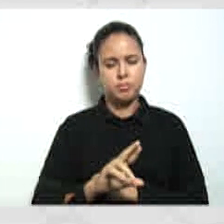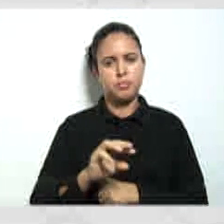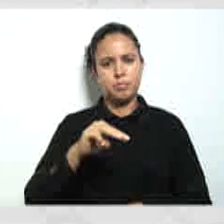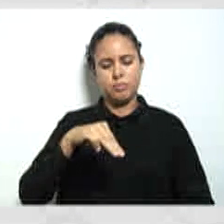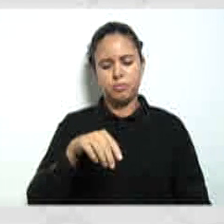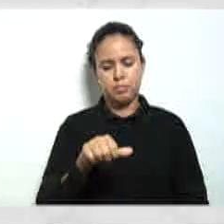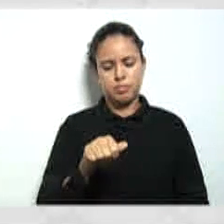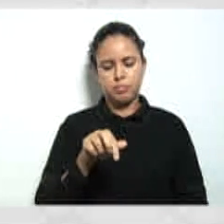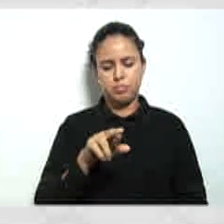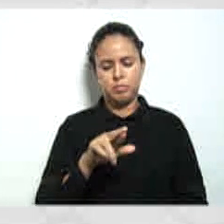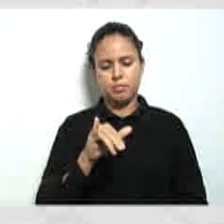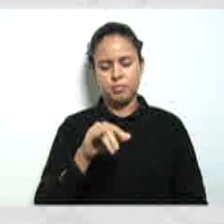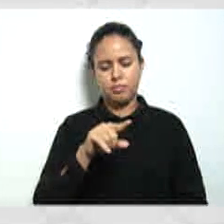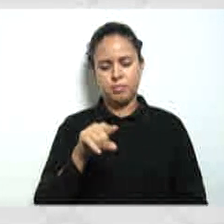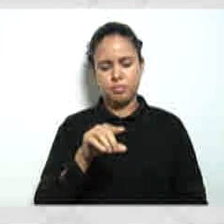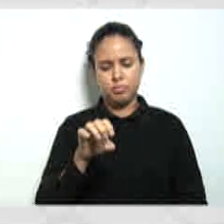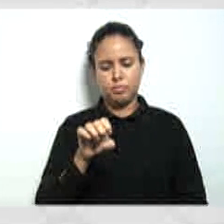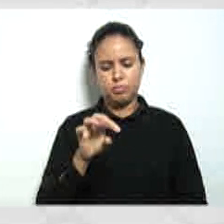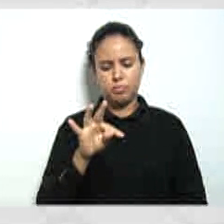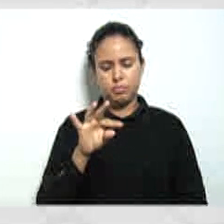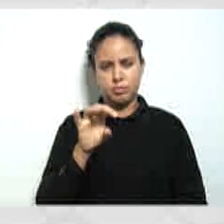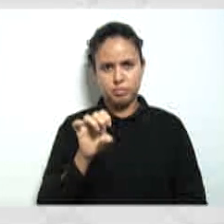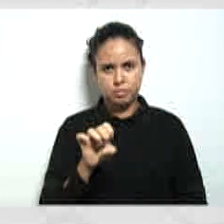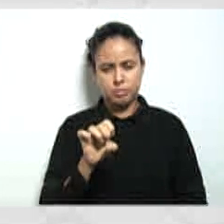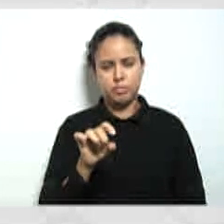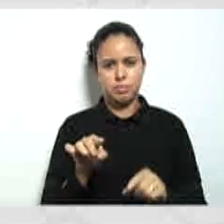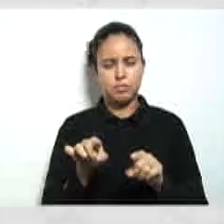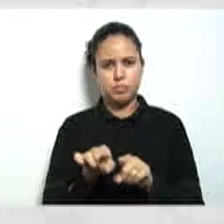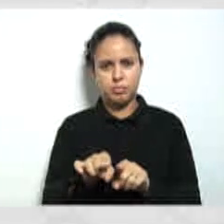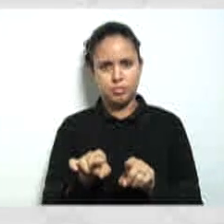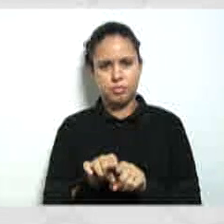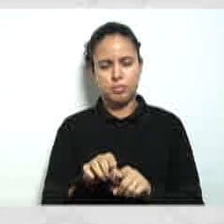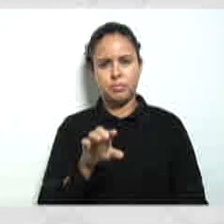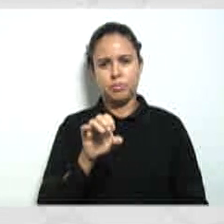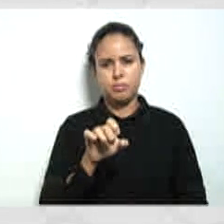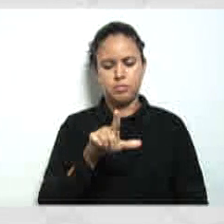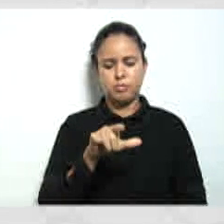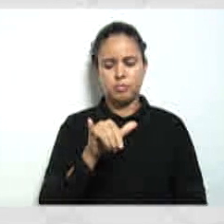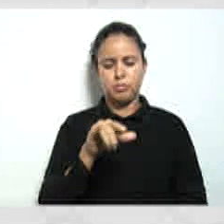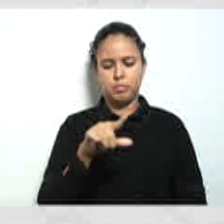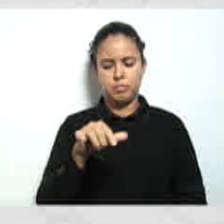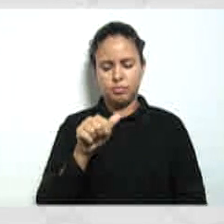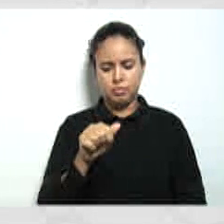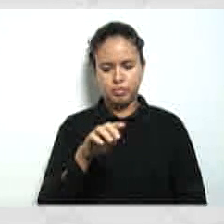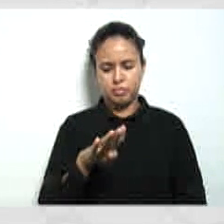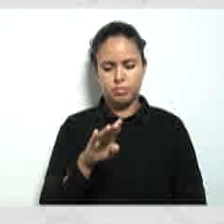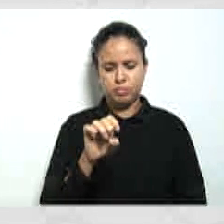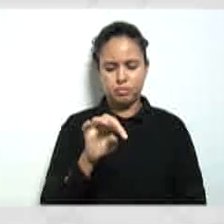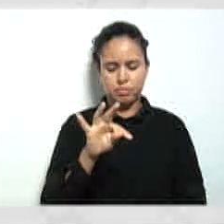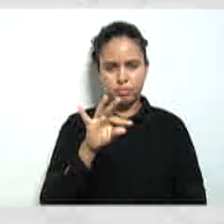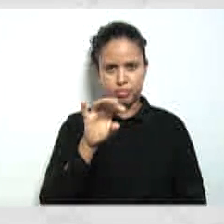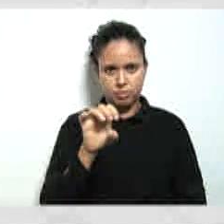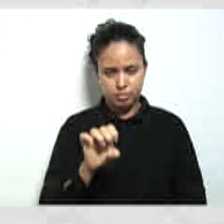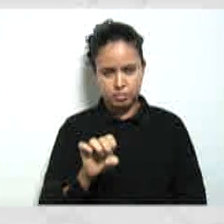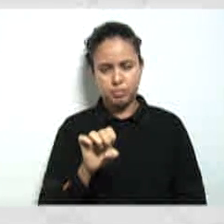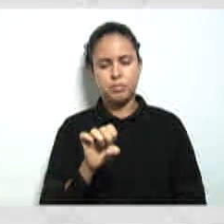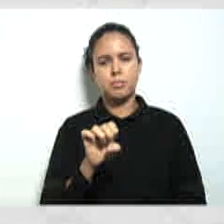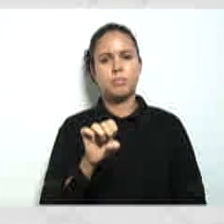Marisete, que também respondeu. A Elizabeth Santana, parabéns, também respondeu.